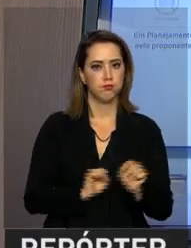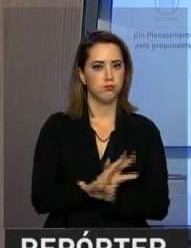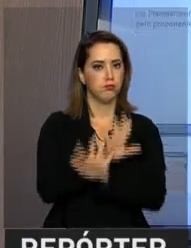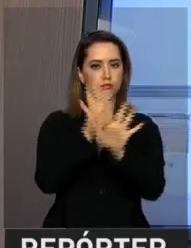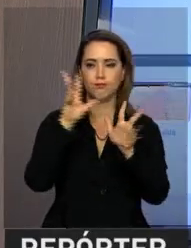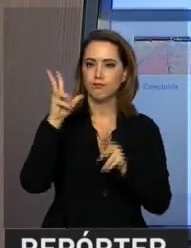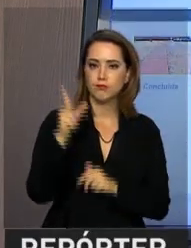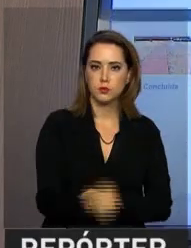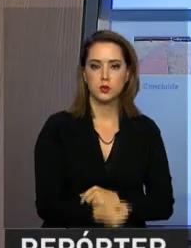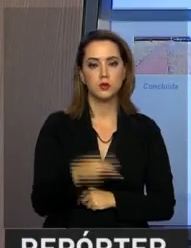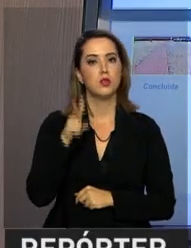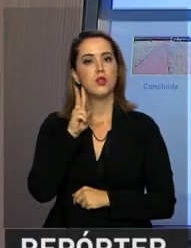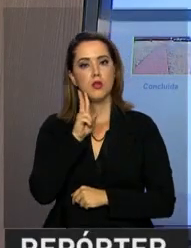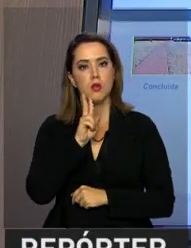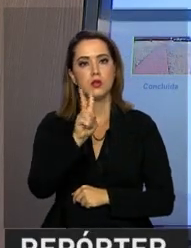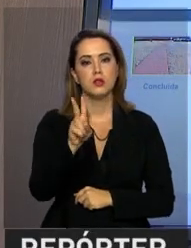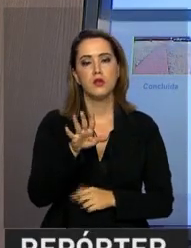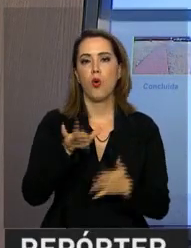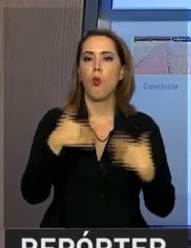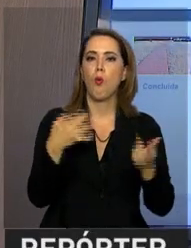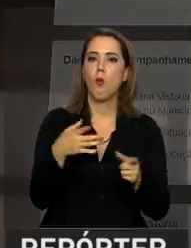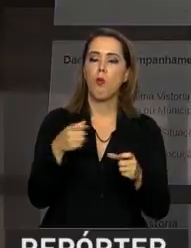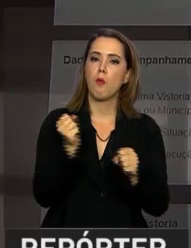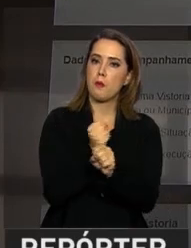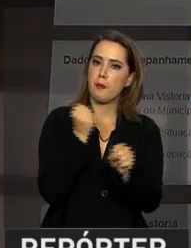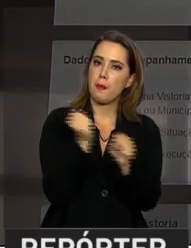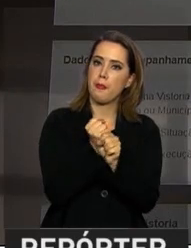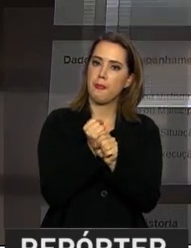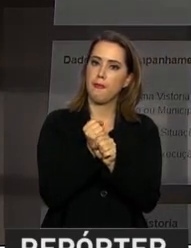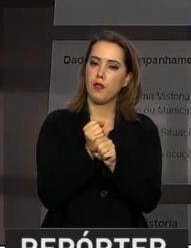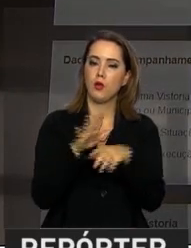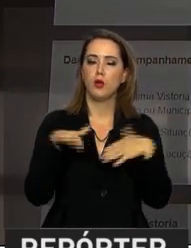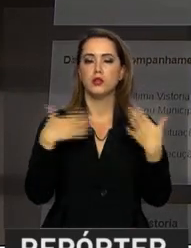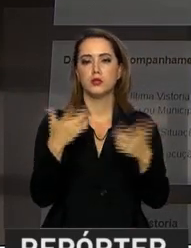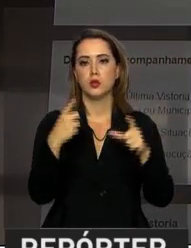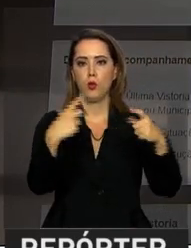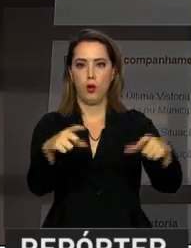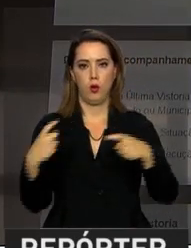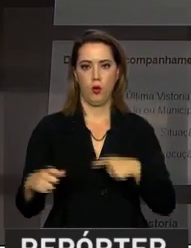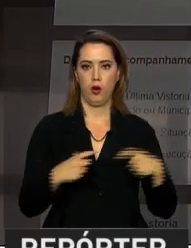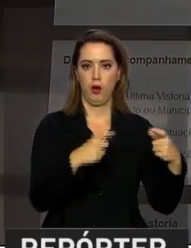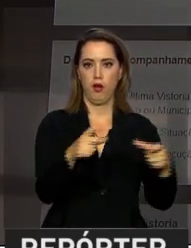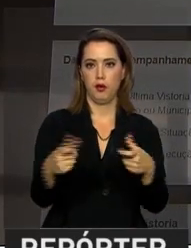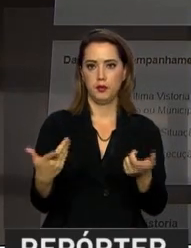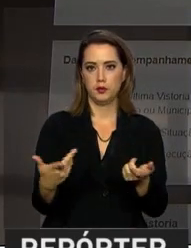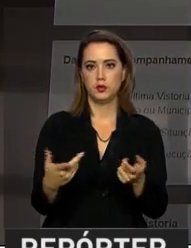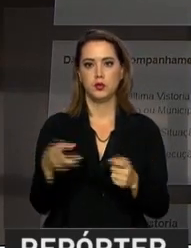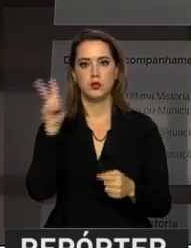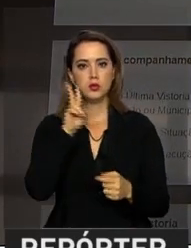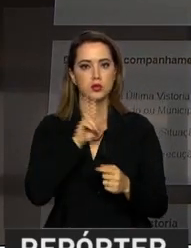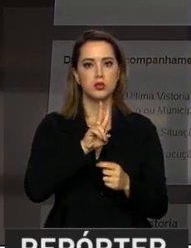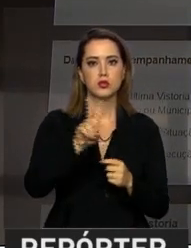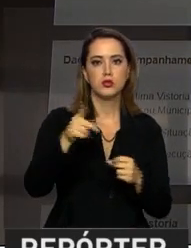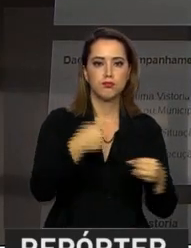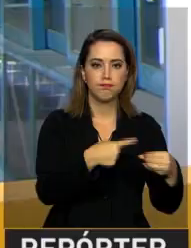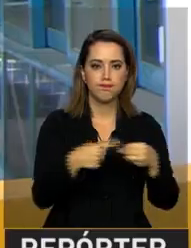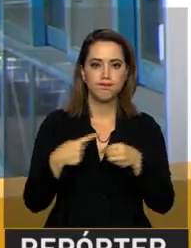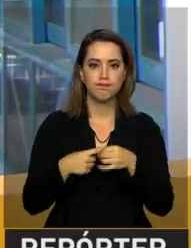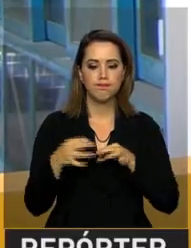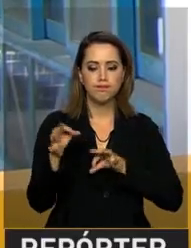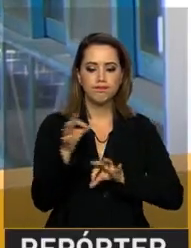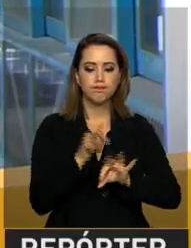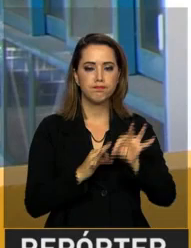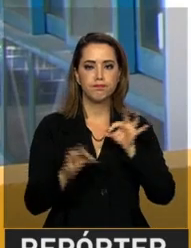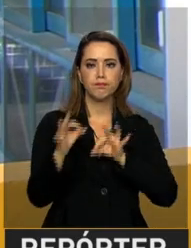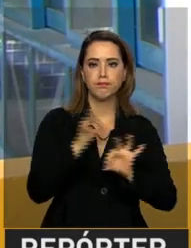através dele você sabe a obra onde ela está sendo localizada há uma planta do município que você visualiza aquela